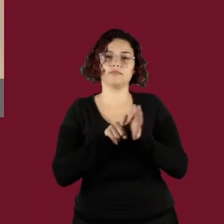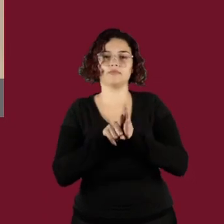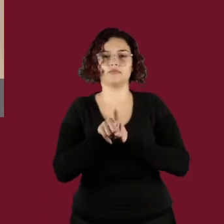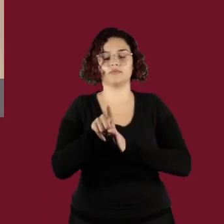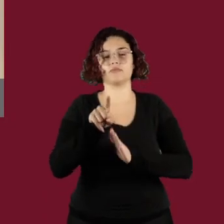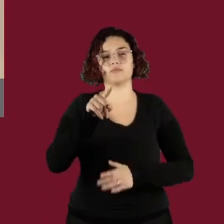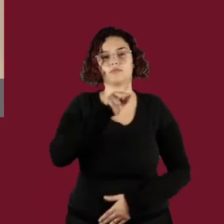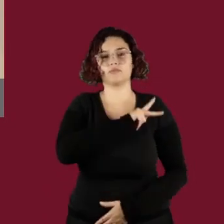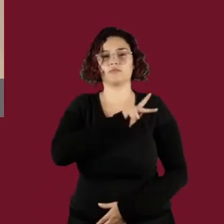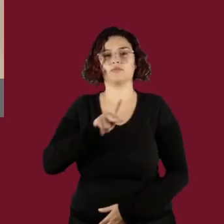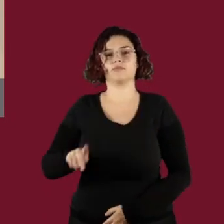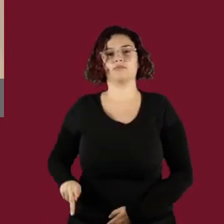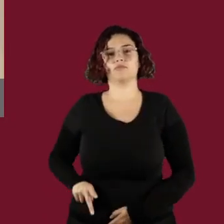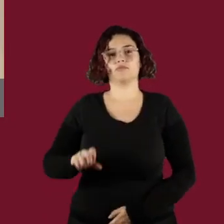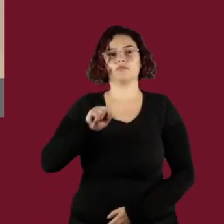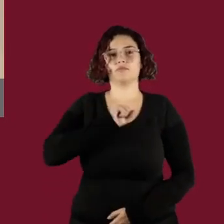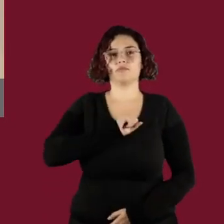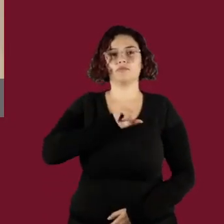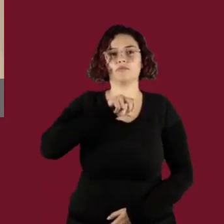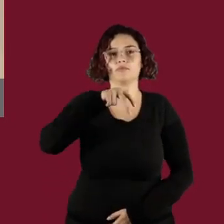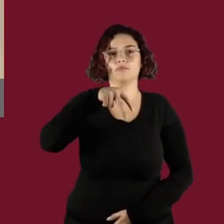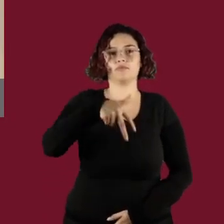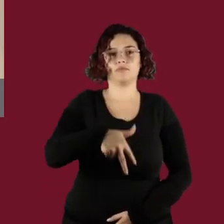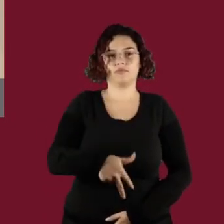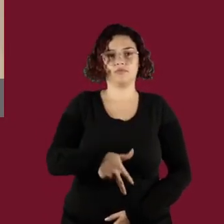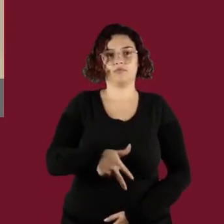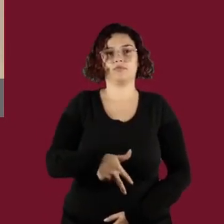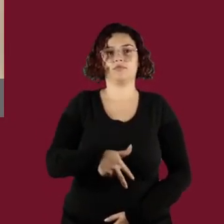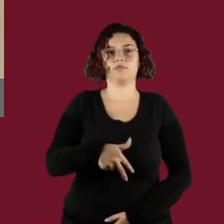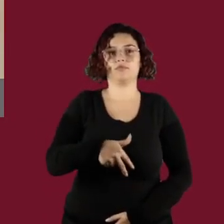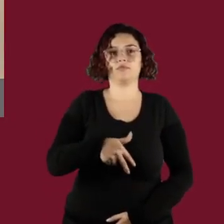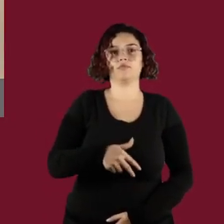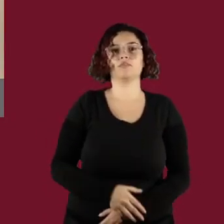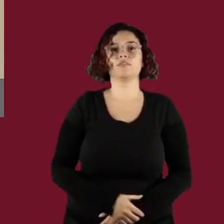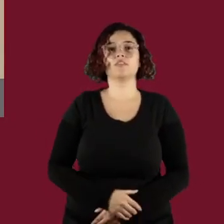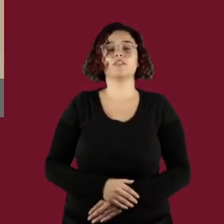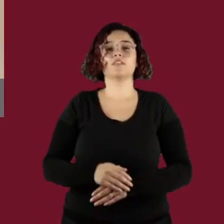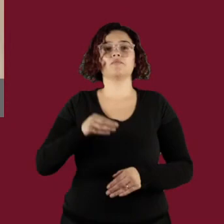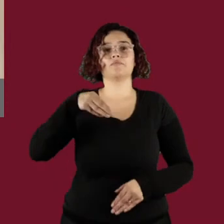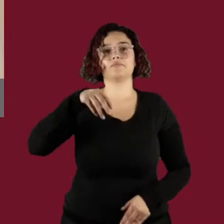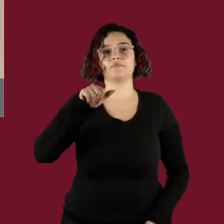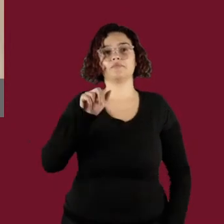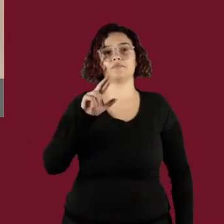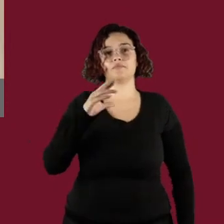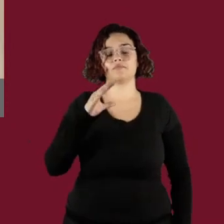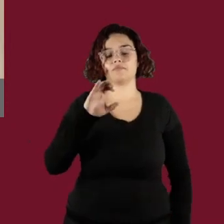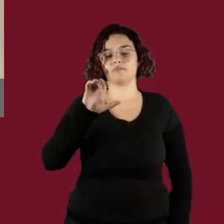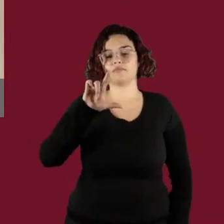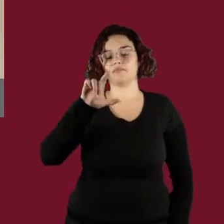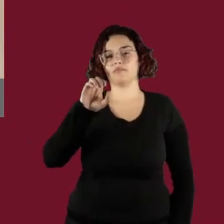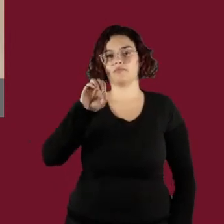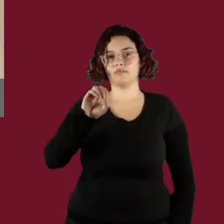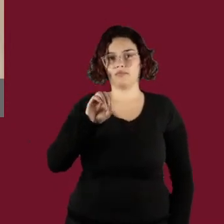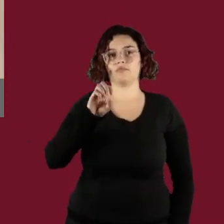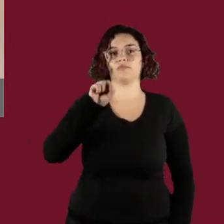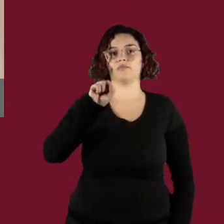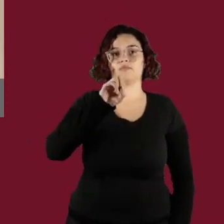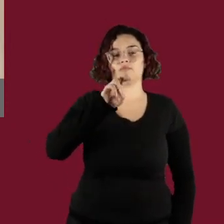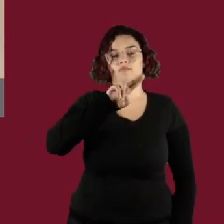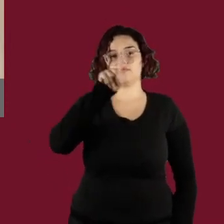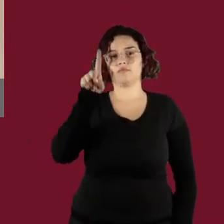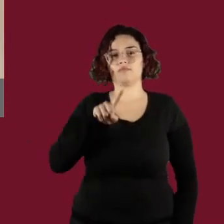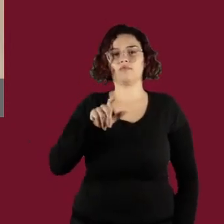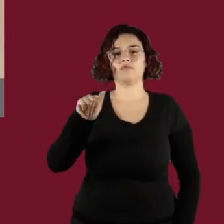Portugal, Marcelo Rebelo de Sousa, disse recentemente que o crescimento da língua portuguesa está nas mãos dos jovens do mundo inteiro. No Brasil isso é